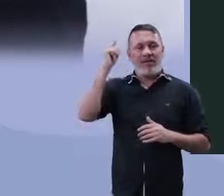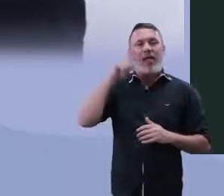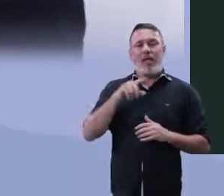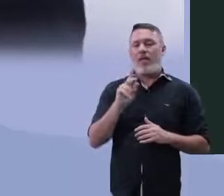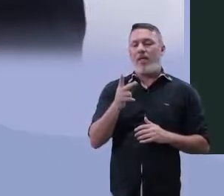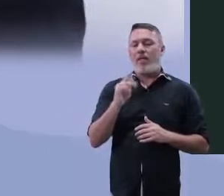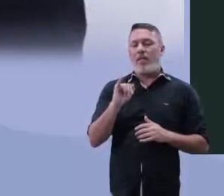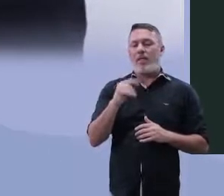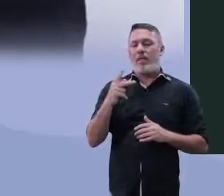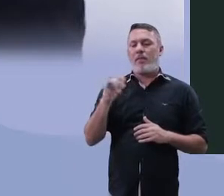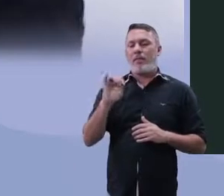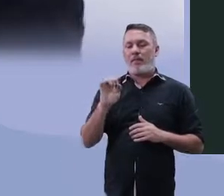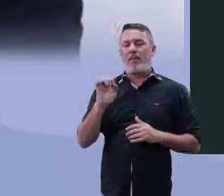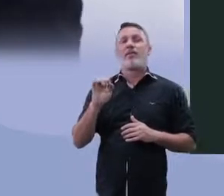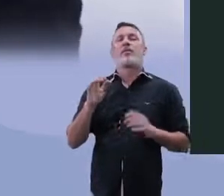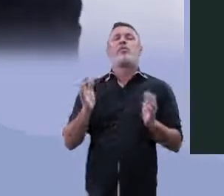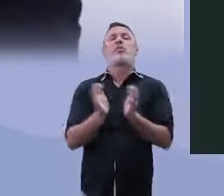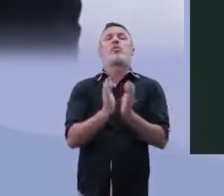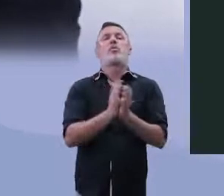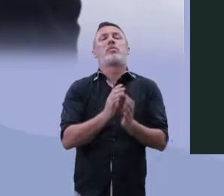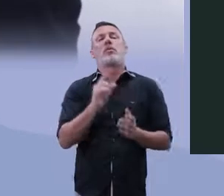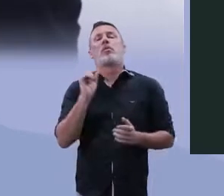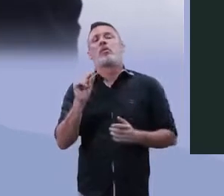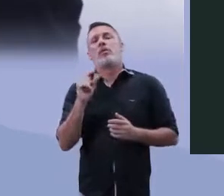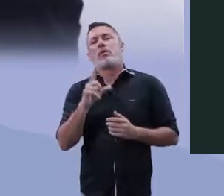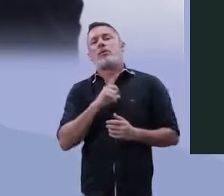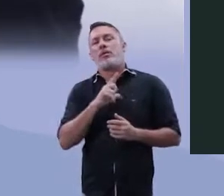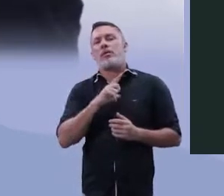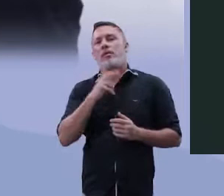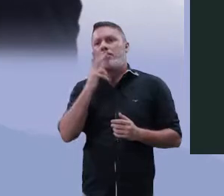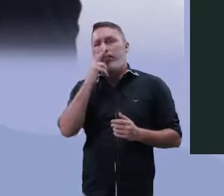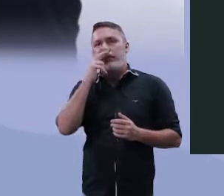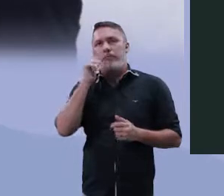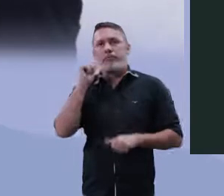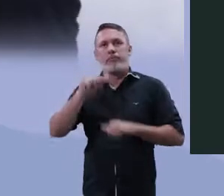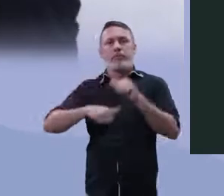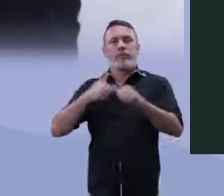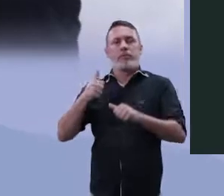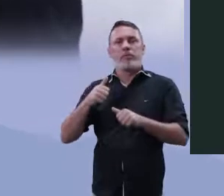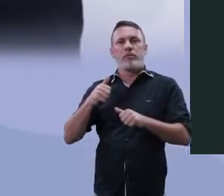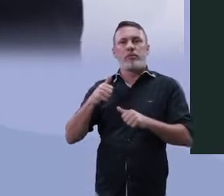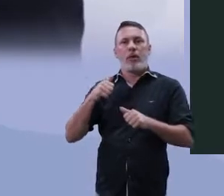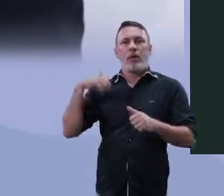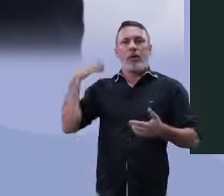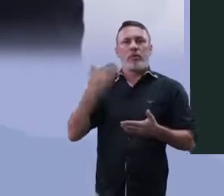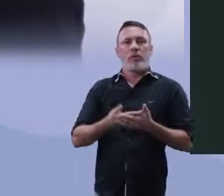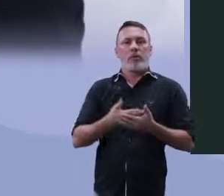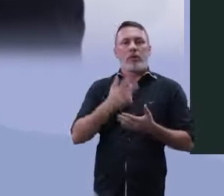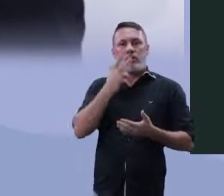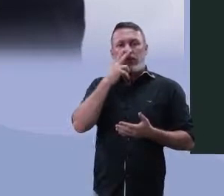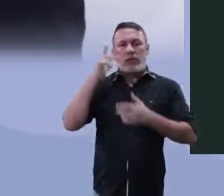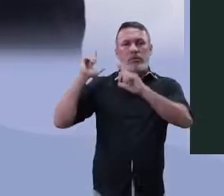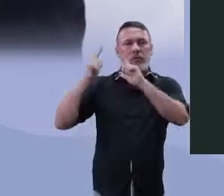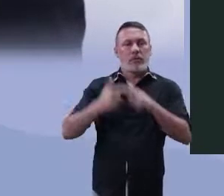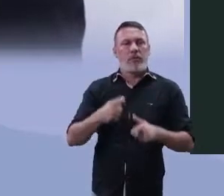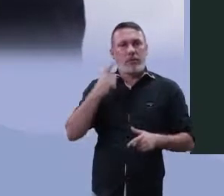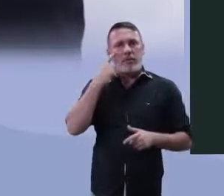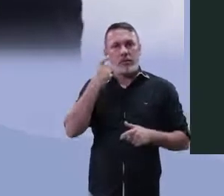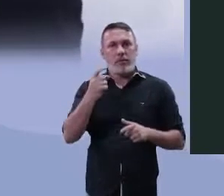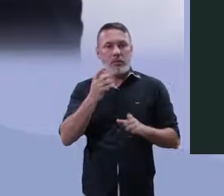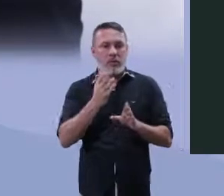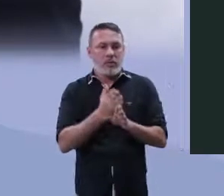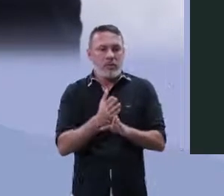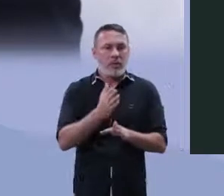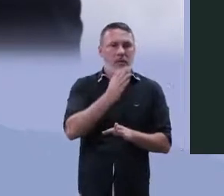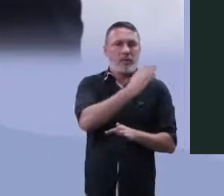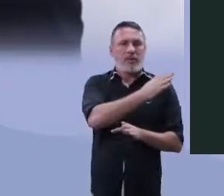Os antigos hippies, eles acabam por se tornar os conservadores dos anos Reagan. É uma